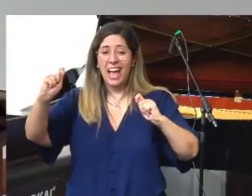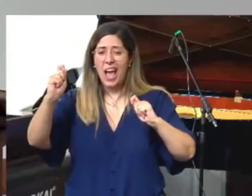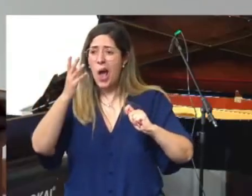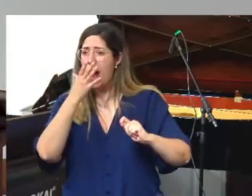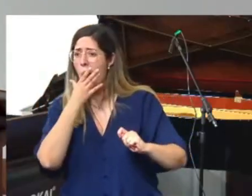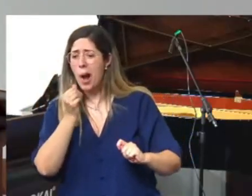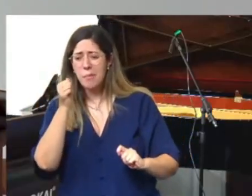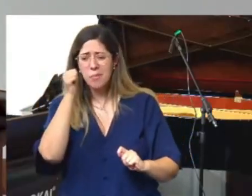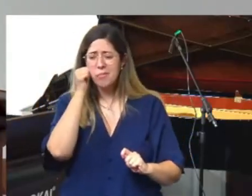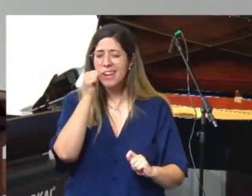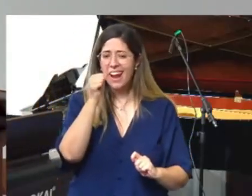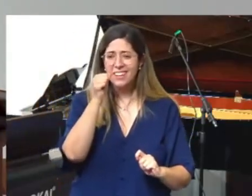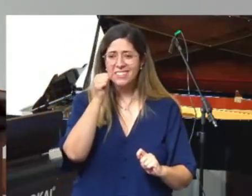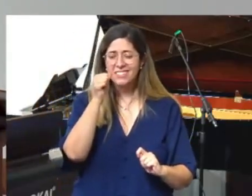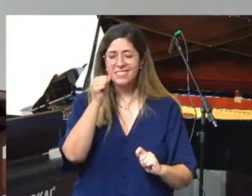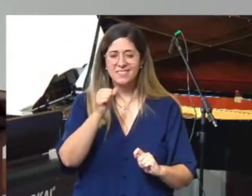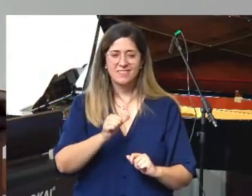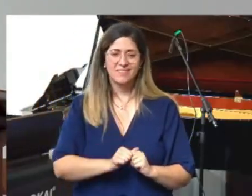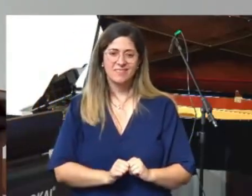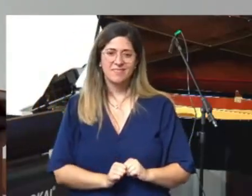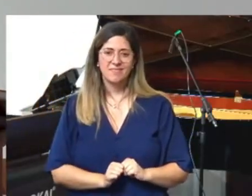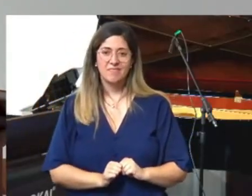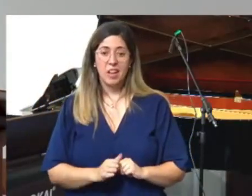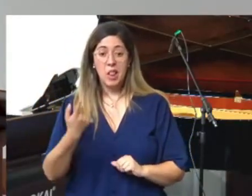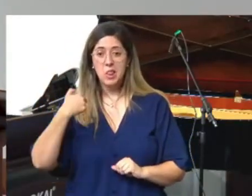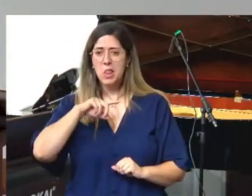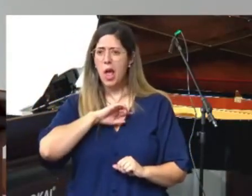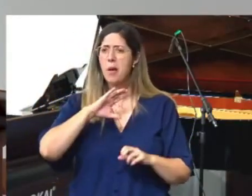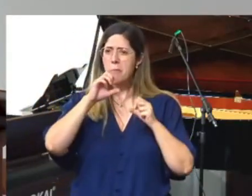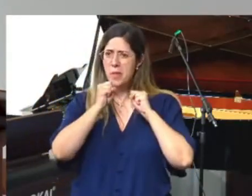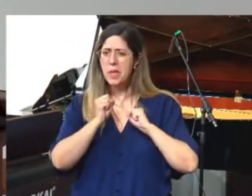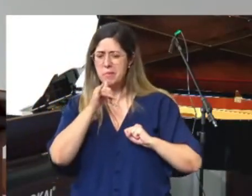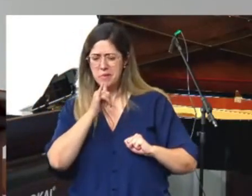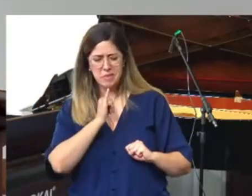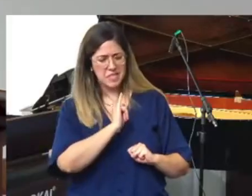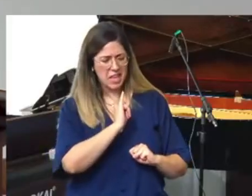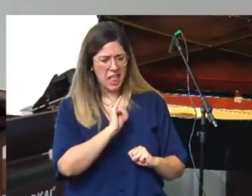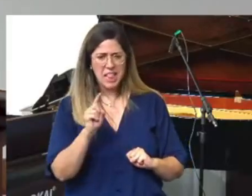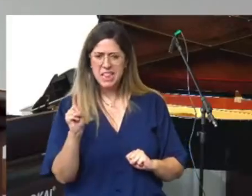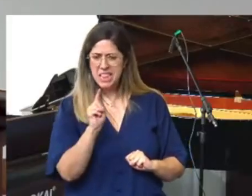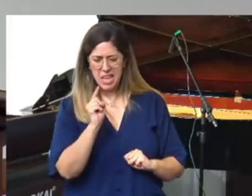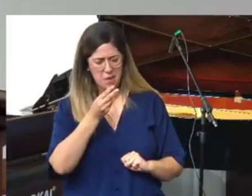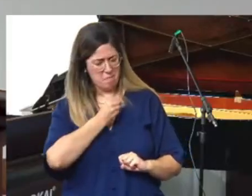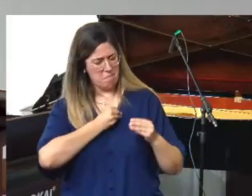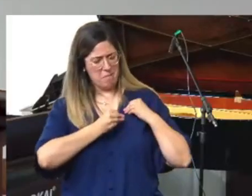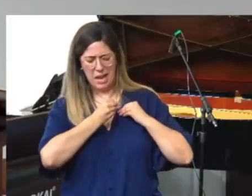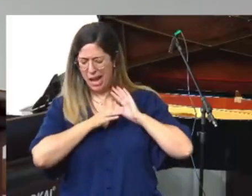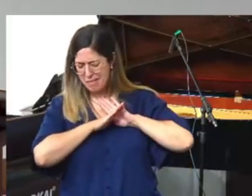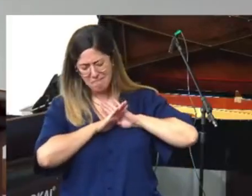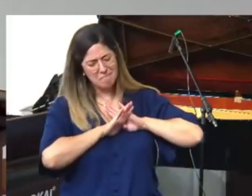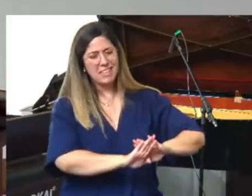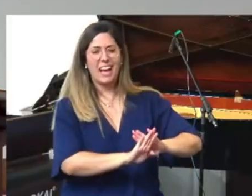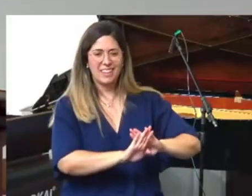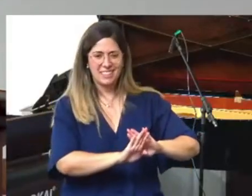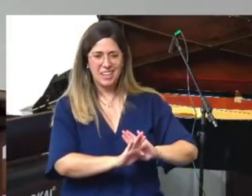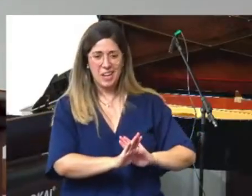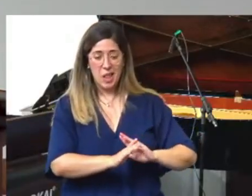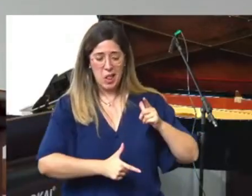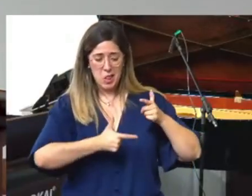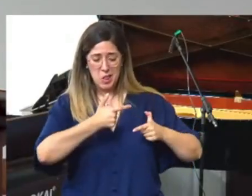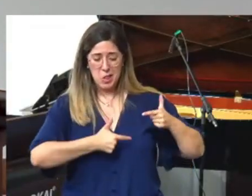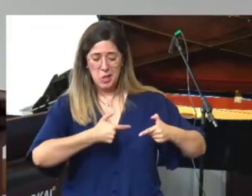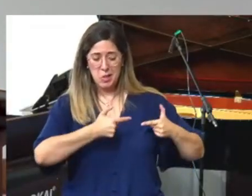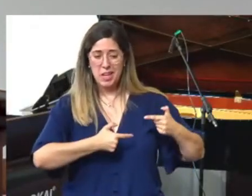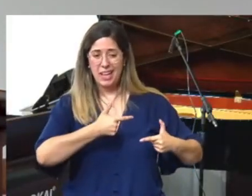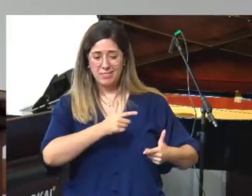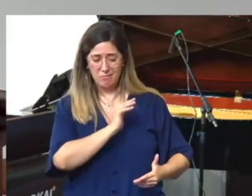e mulheres a dizerem não ao pecado, na luta que é travada no coração de cada um de